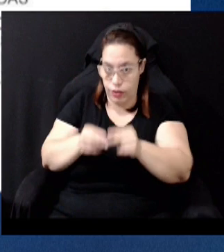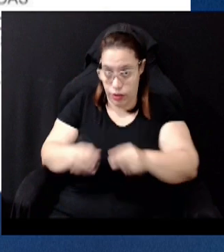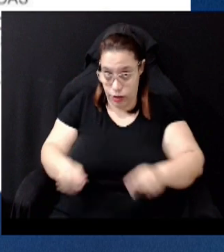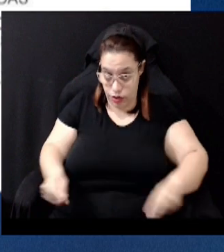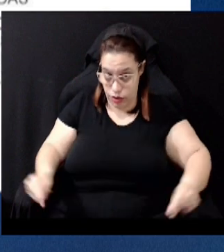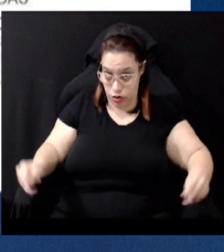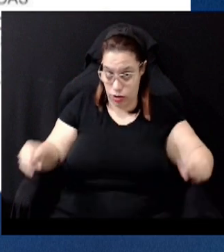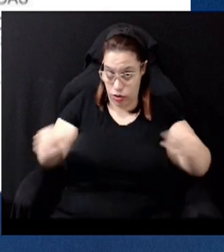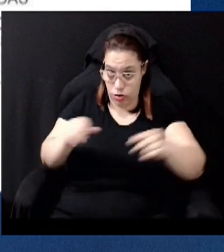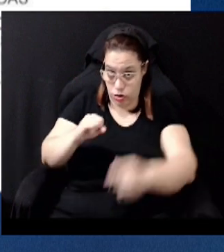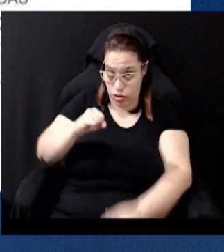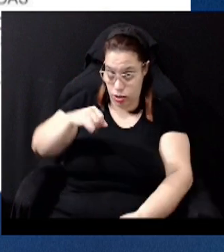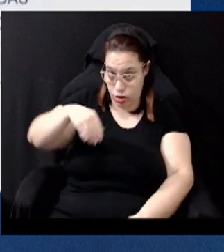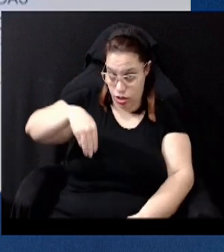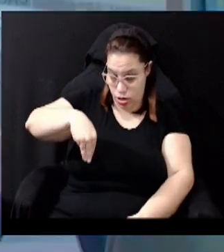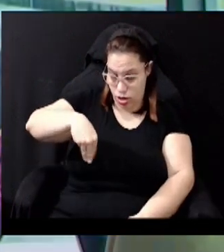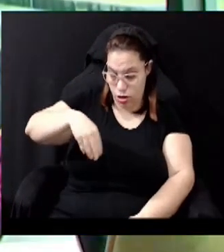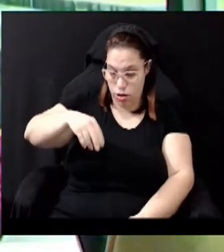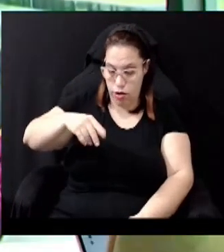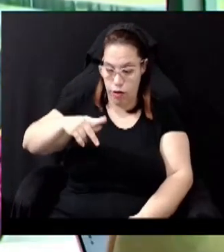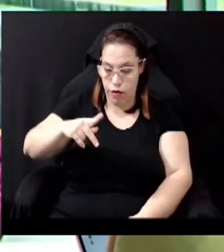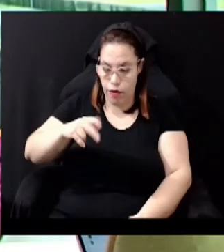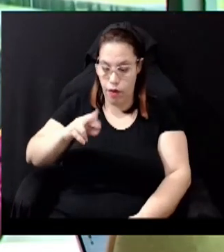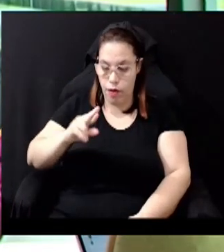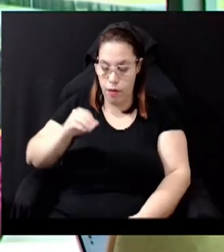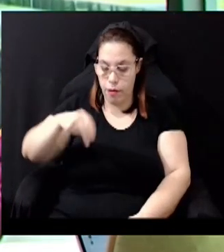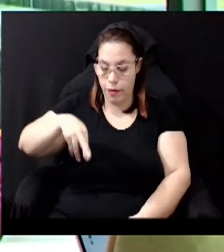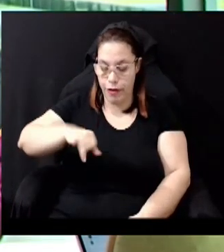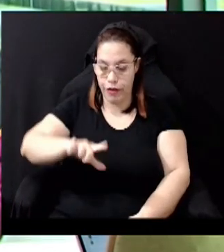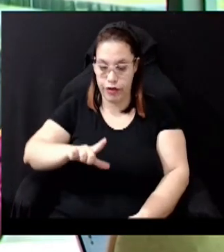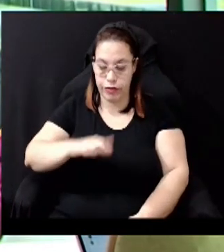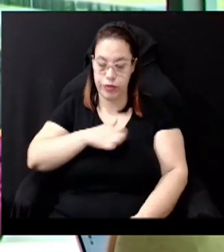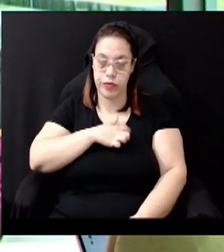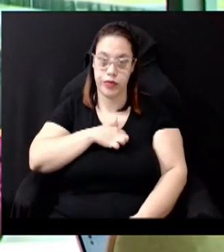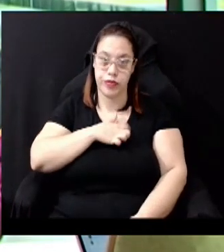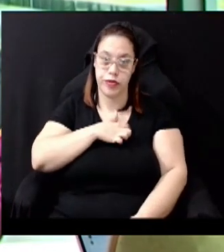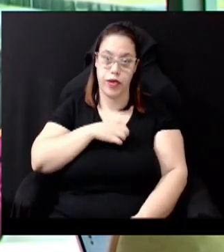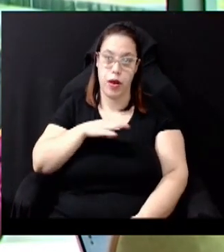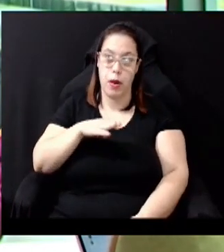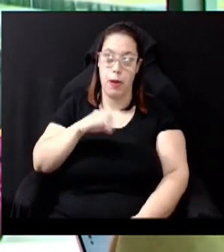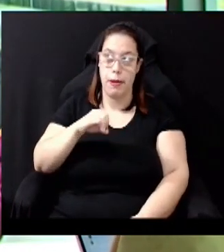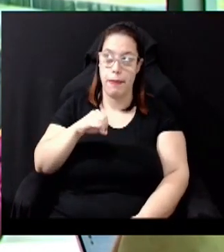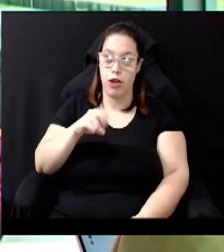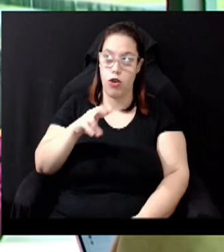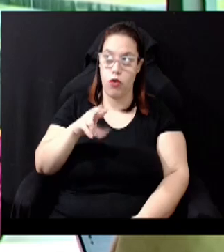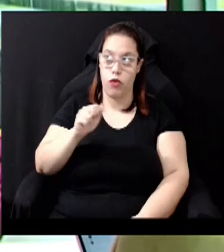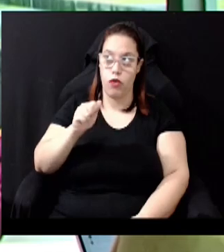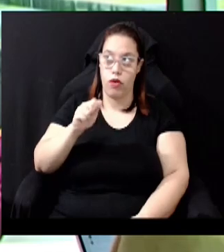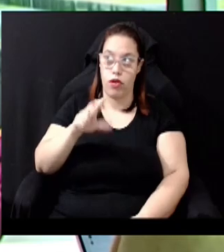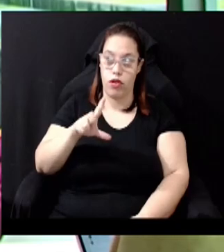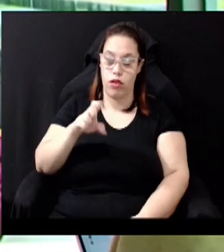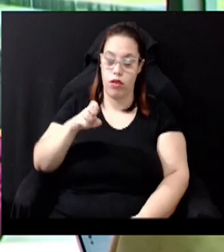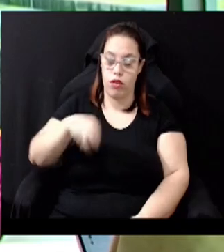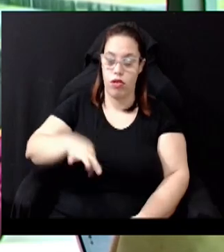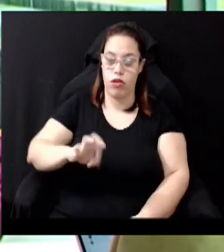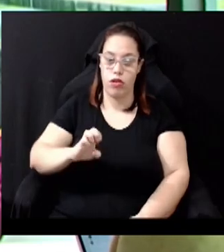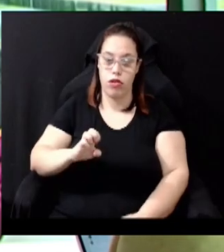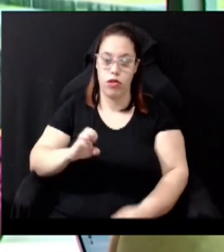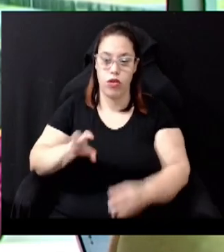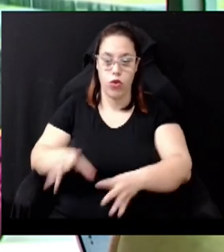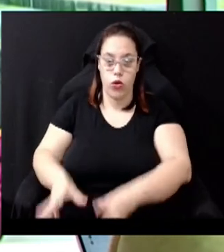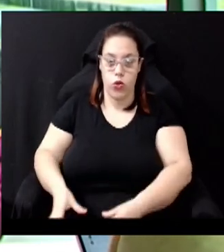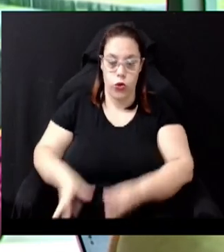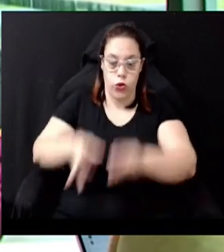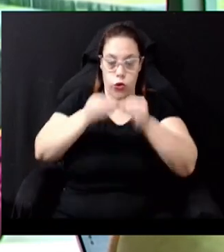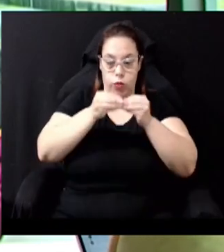de drenagem também ganha destaque. A biovaleta é um sistema primário que vai captar toda a água da chuva, e